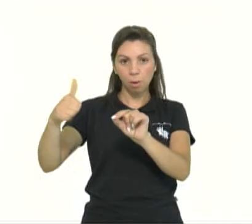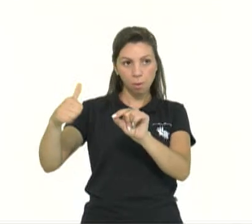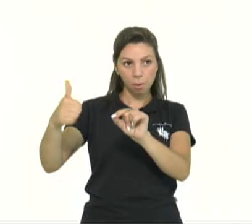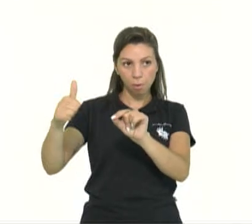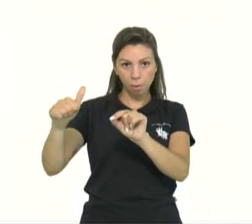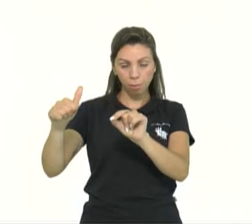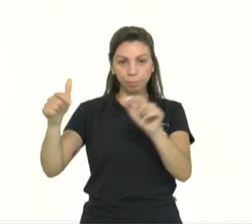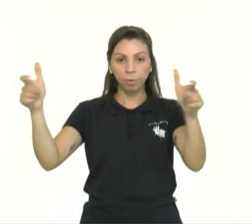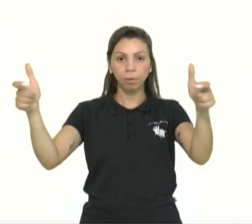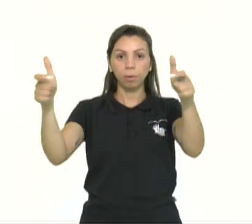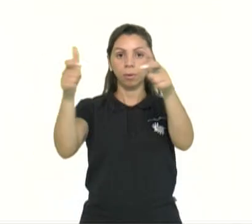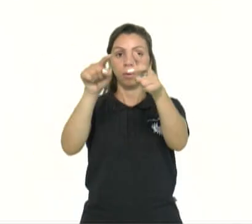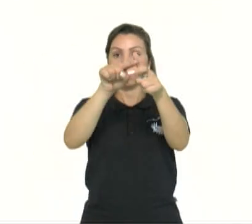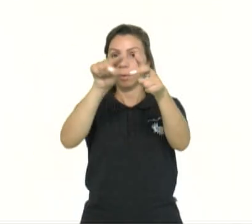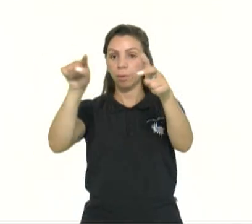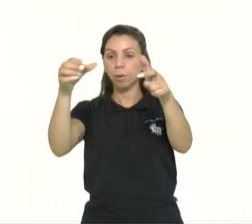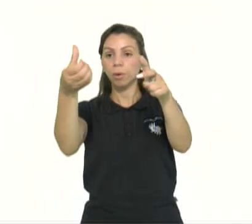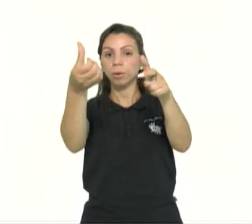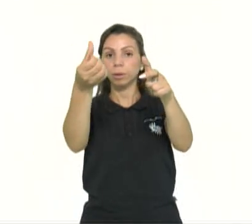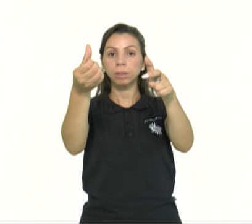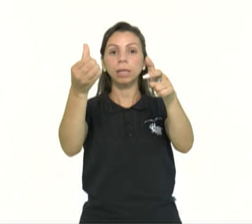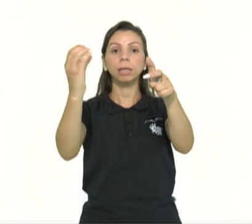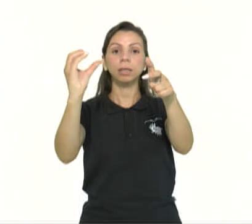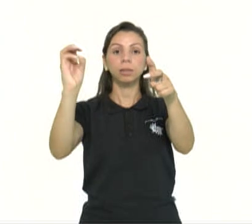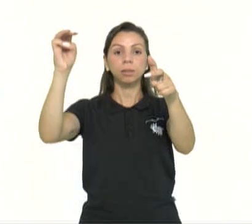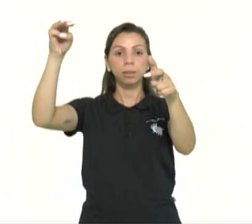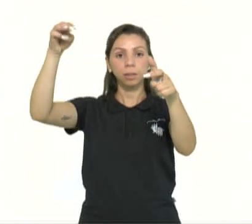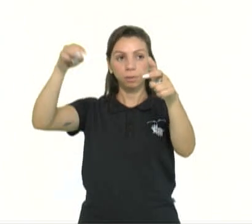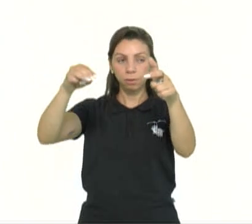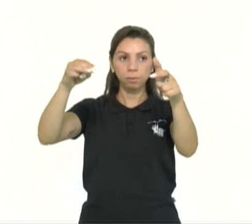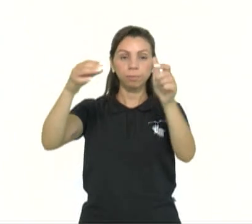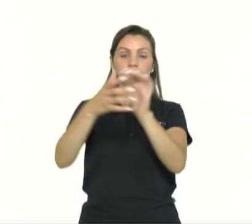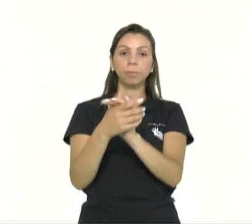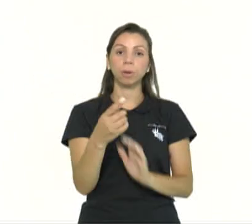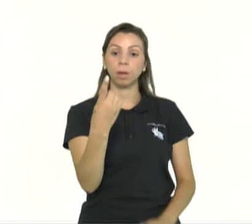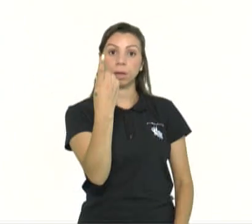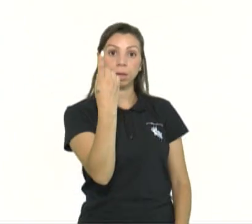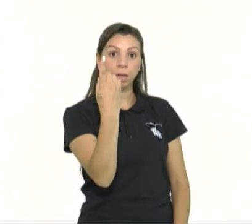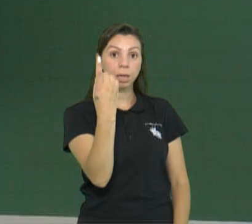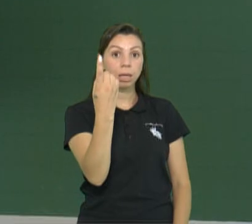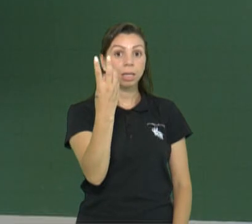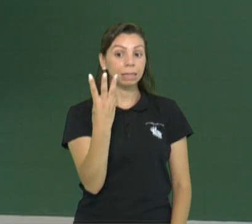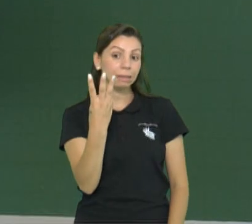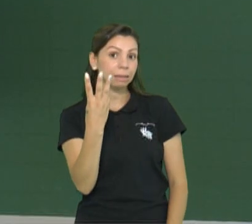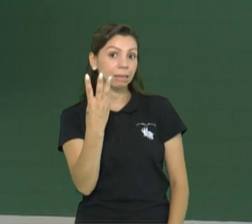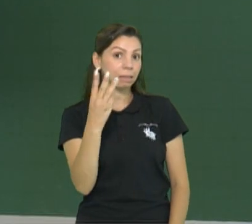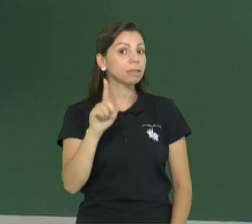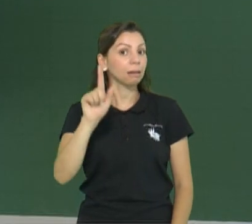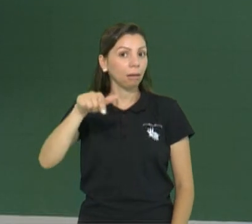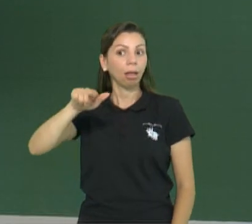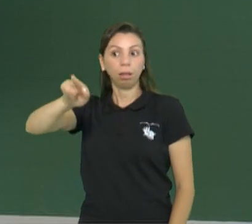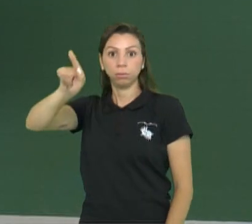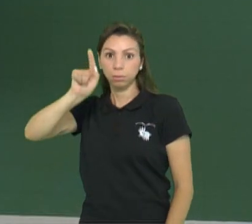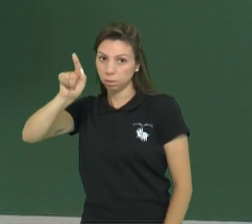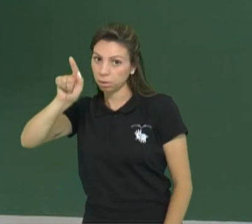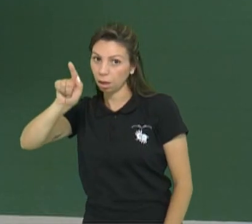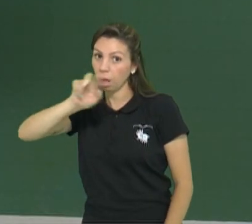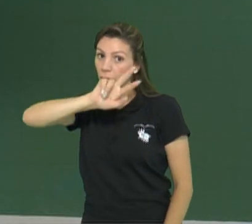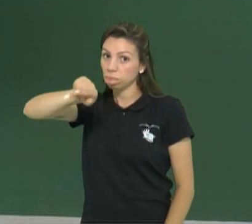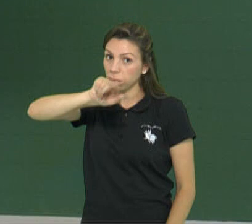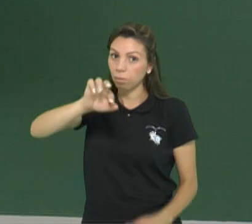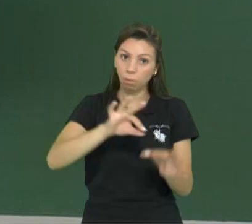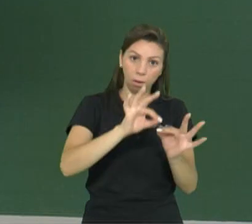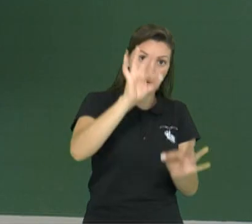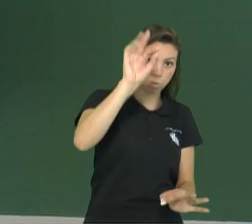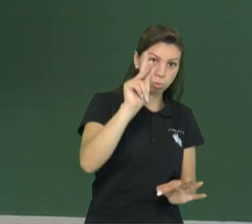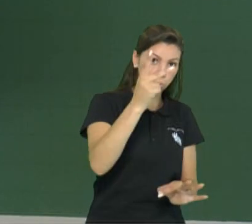raio menor é 6 centímetros, e esse 13 é a geratriz, não é a altura. Tranquilo? Agora é